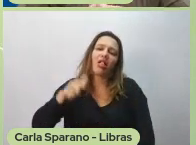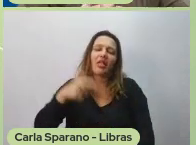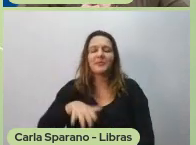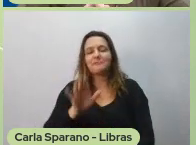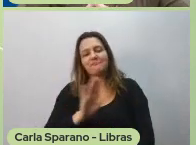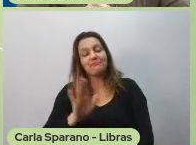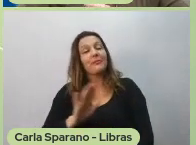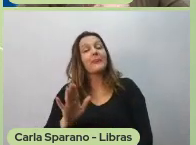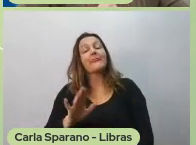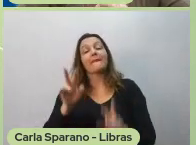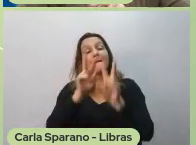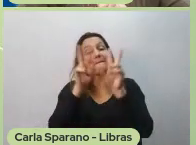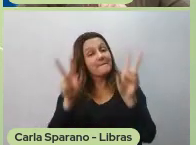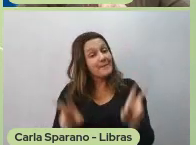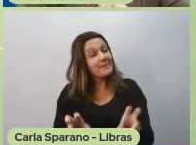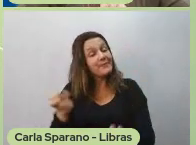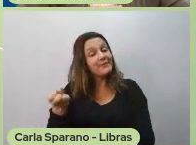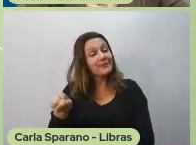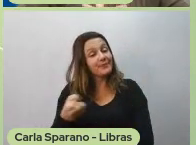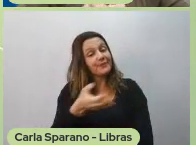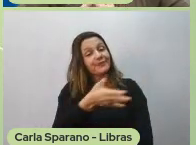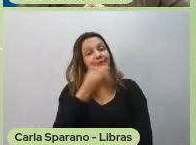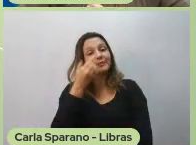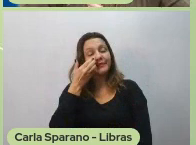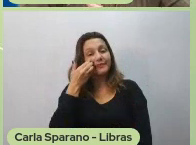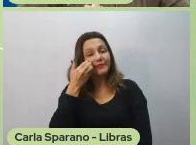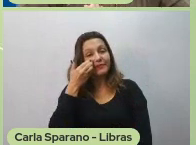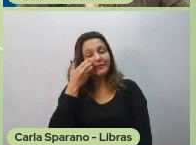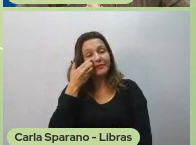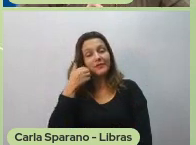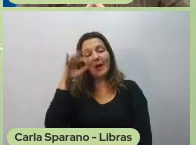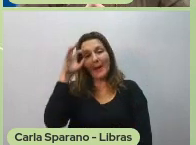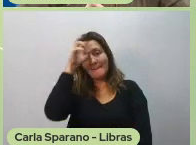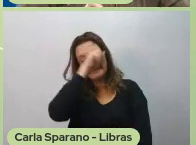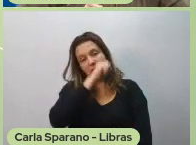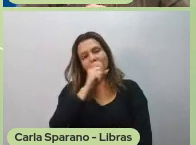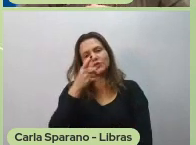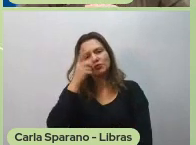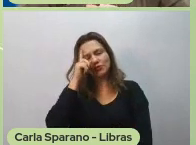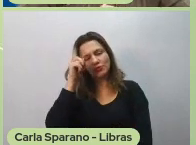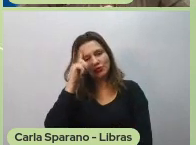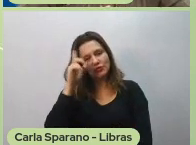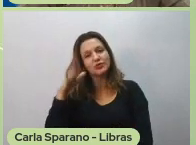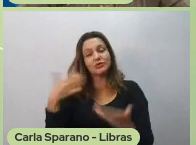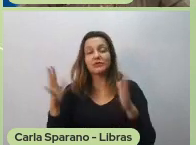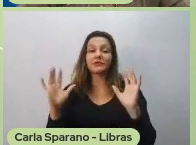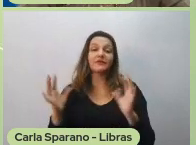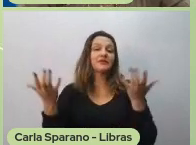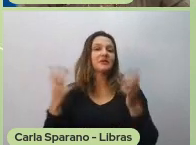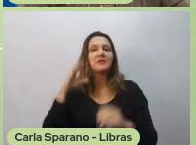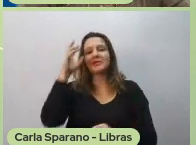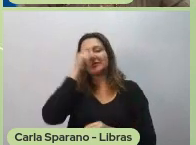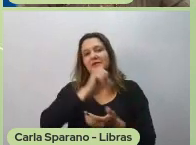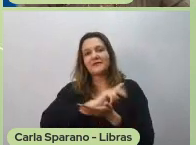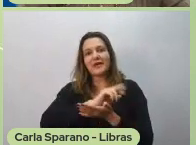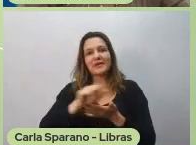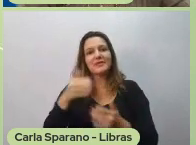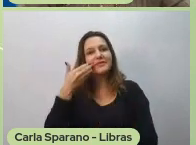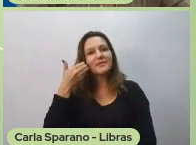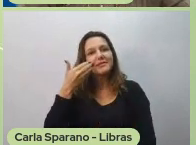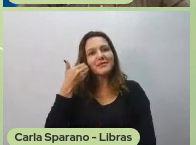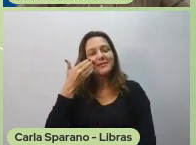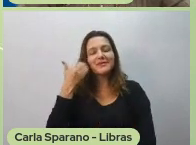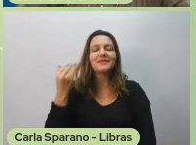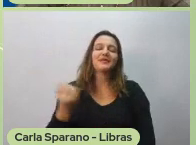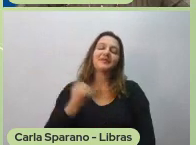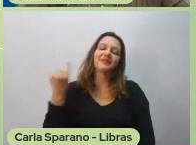é um tema para mim que é completamente novo, aprendendo a cada dia, aprendendo agora nesse evento, eu já aprendi várias coisas importantes,